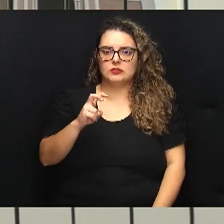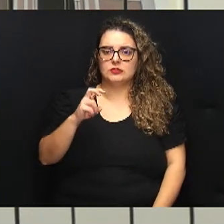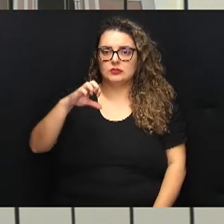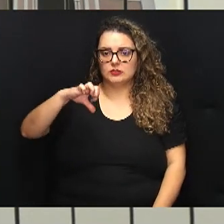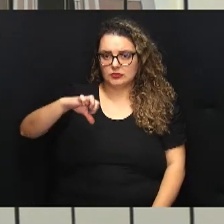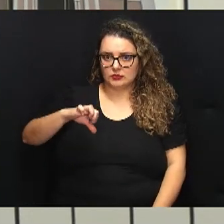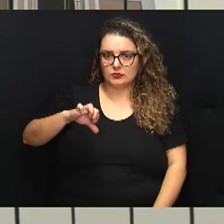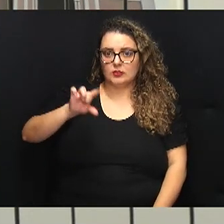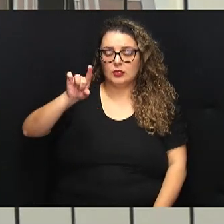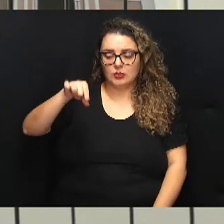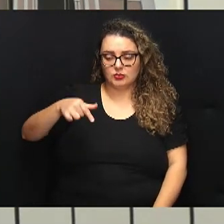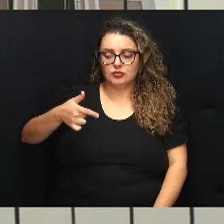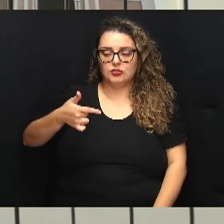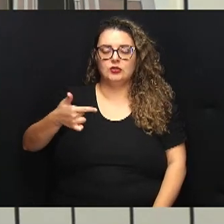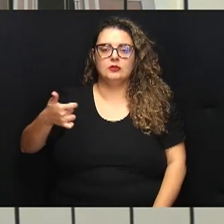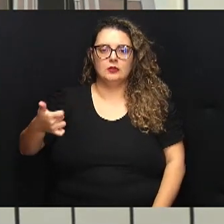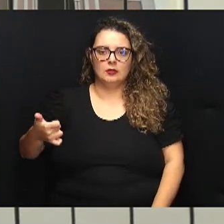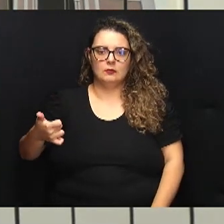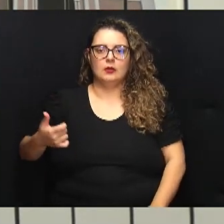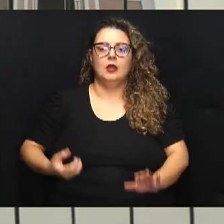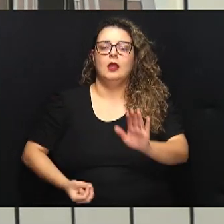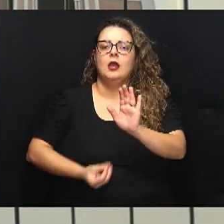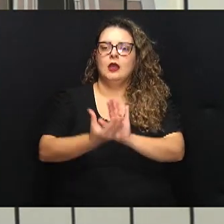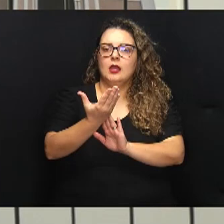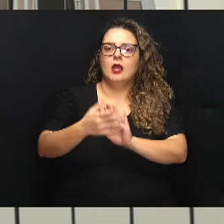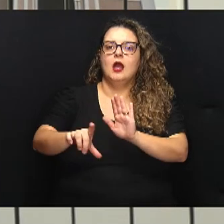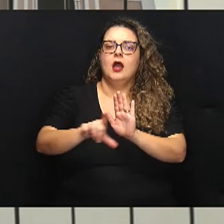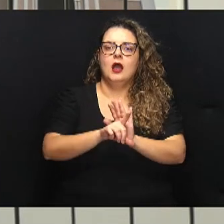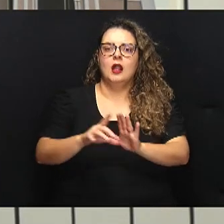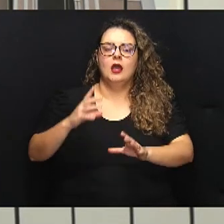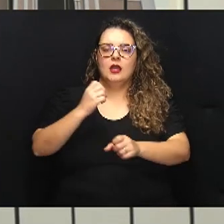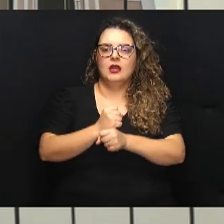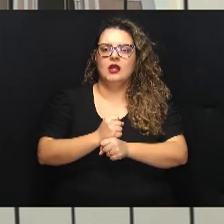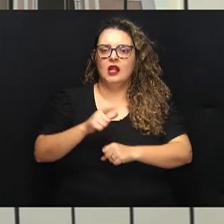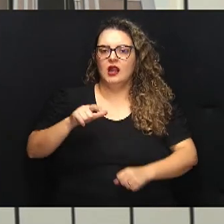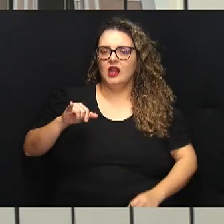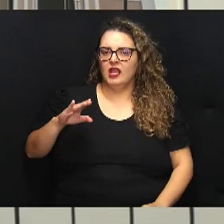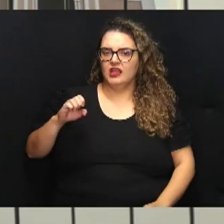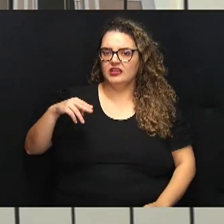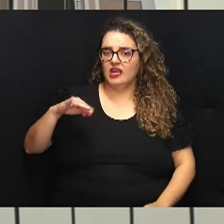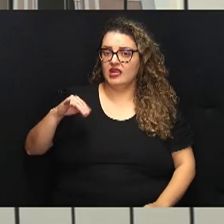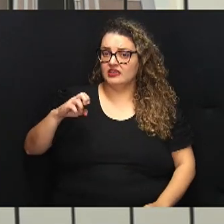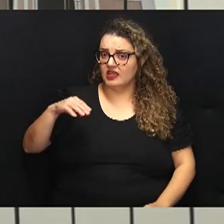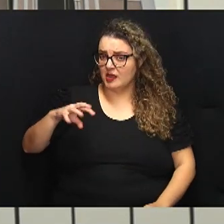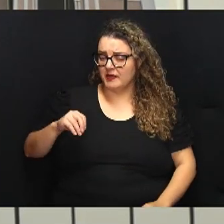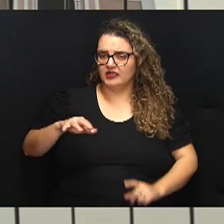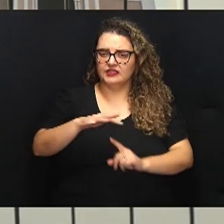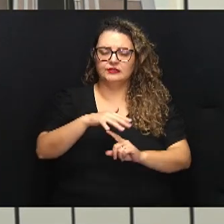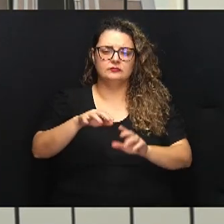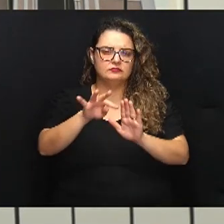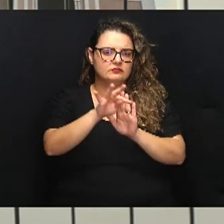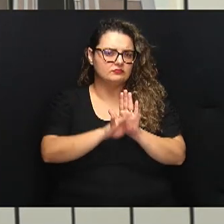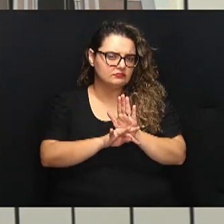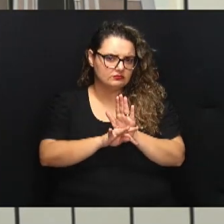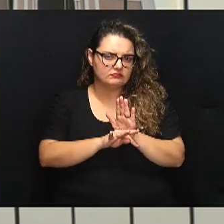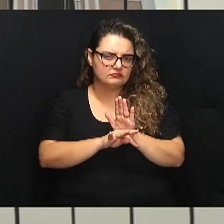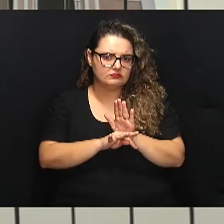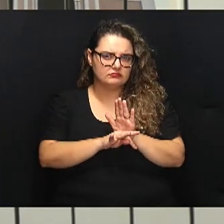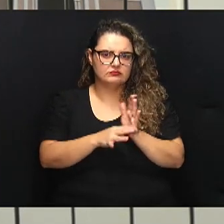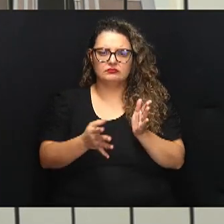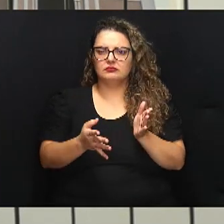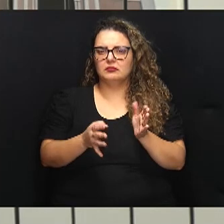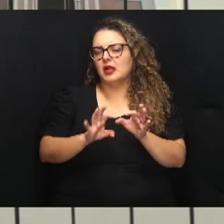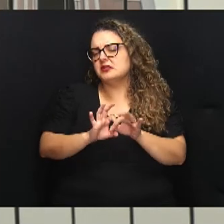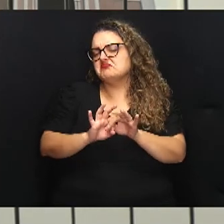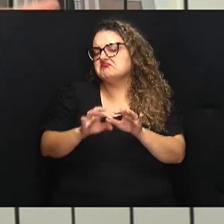2159 de 2021, que cria a Lei Geral do Licenciamento Ambiental. O texto dispensa o